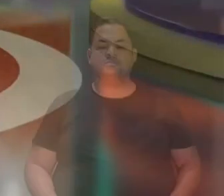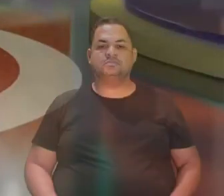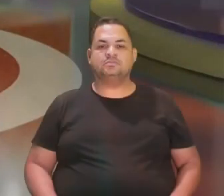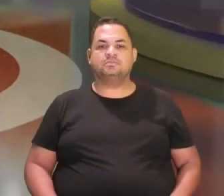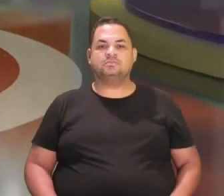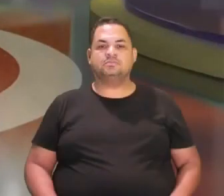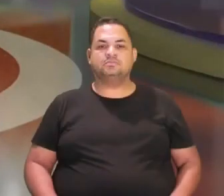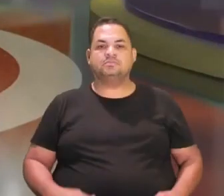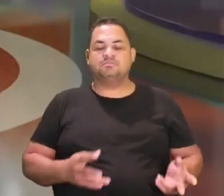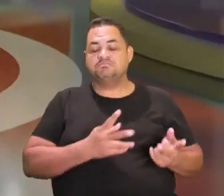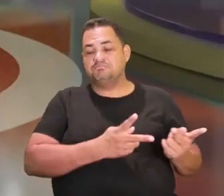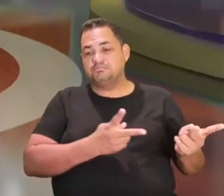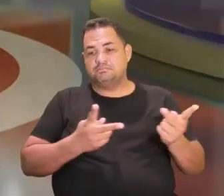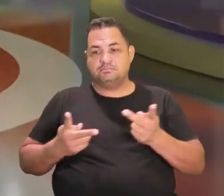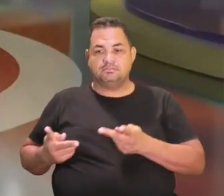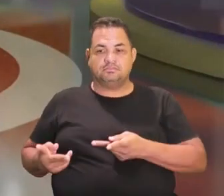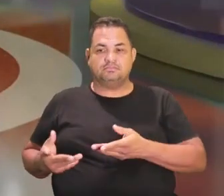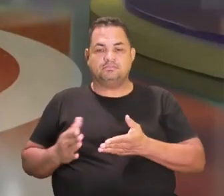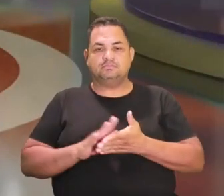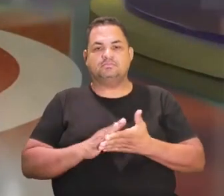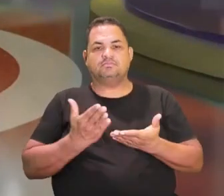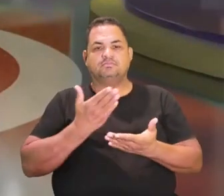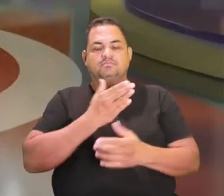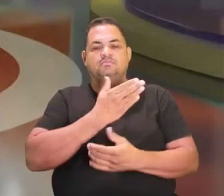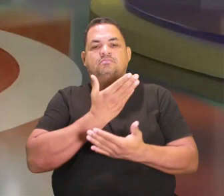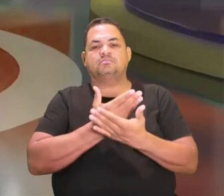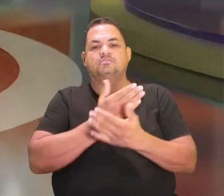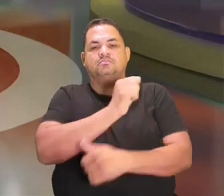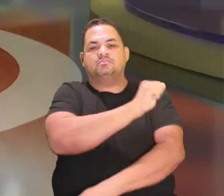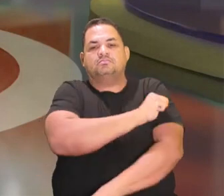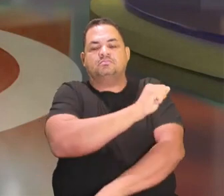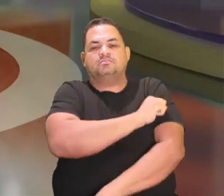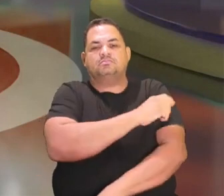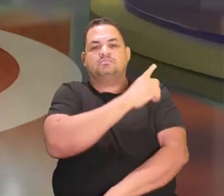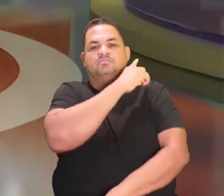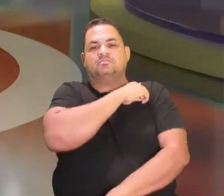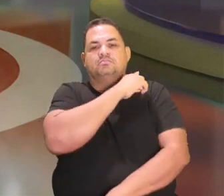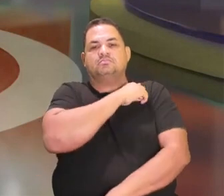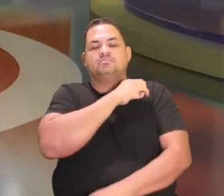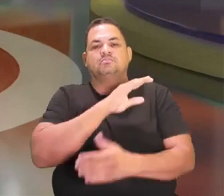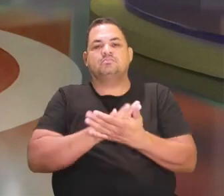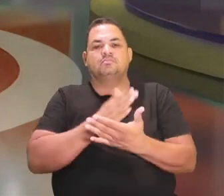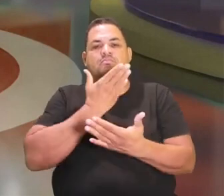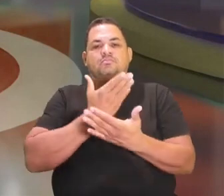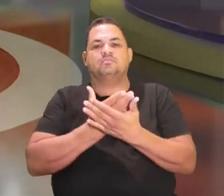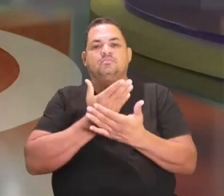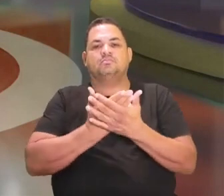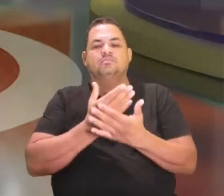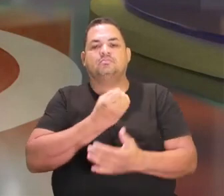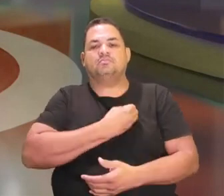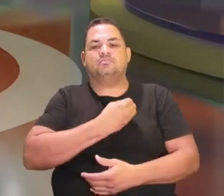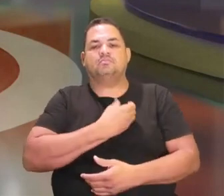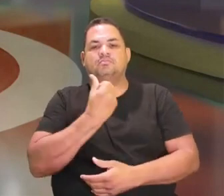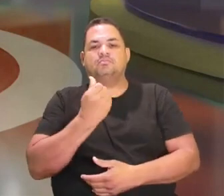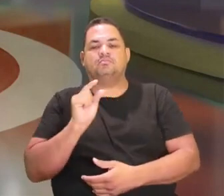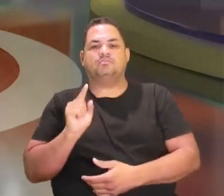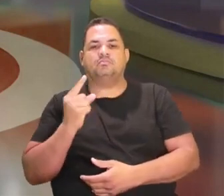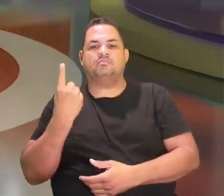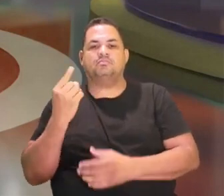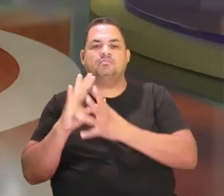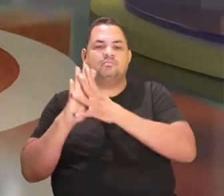Hi everyone, welcome! Sejam todos muito bem-vindos, alunos do primeiro ano. Daremos início à nossa aula 6.2 de Review